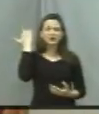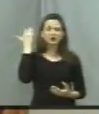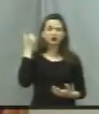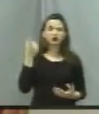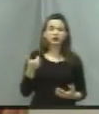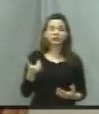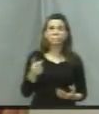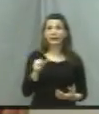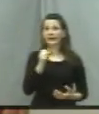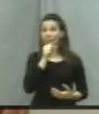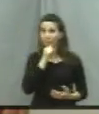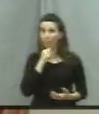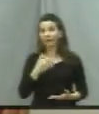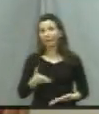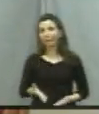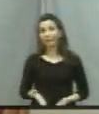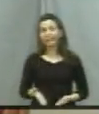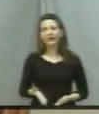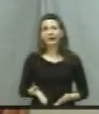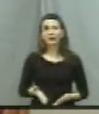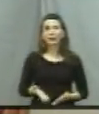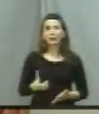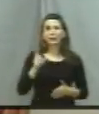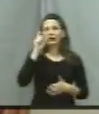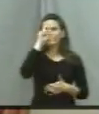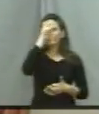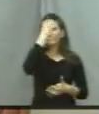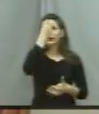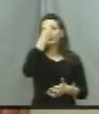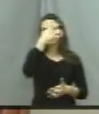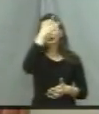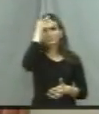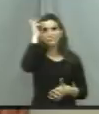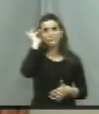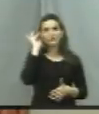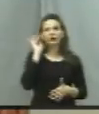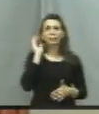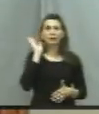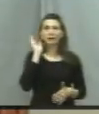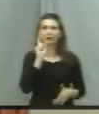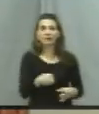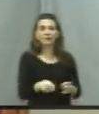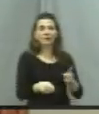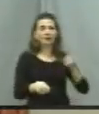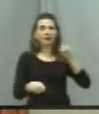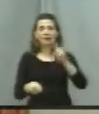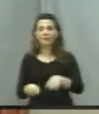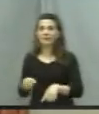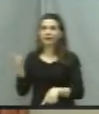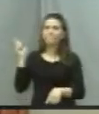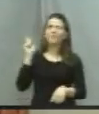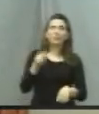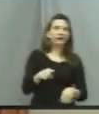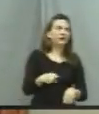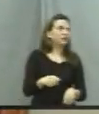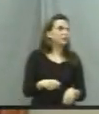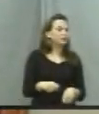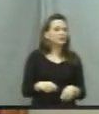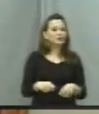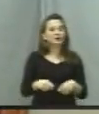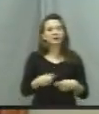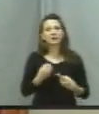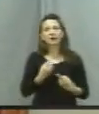idade, né? Então fica difícil as pessoas só atacarem. É gostoso você tacar